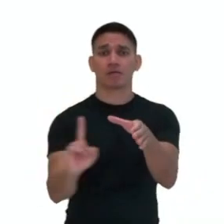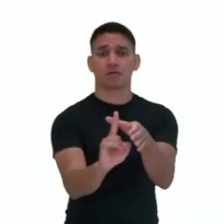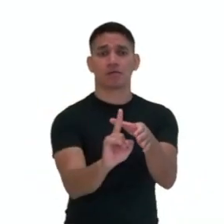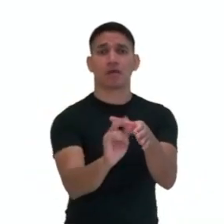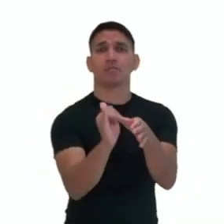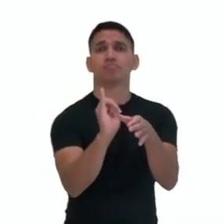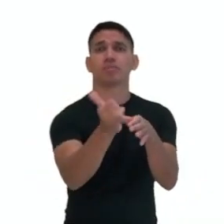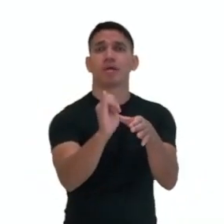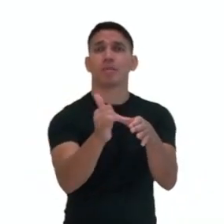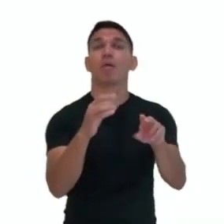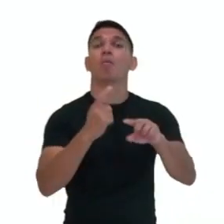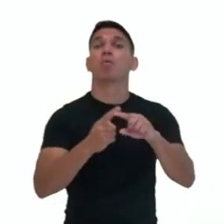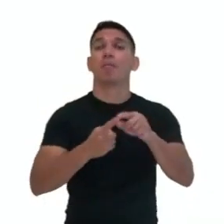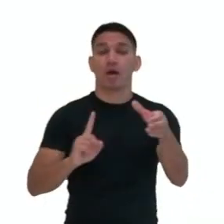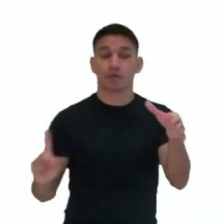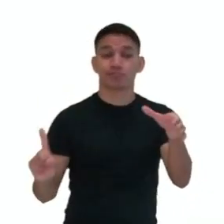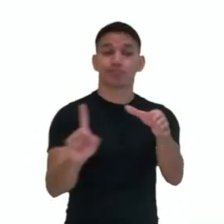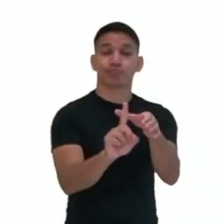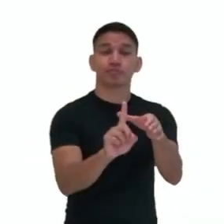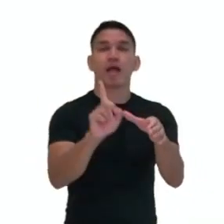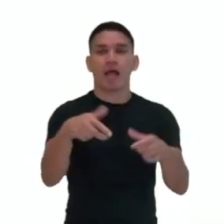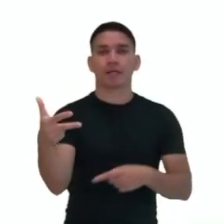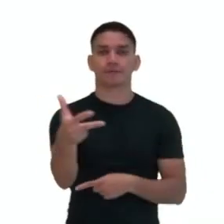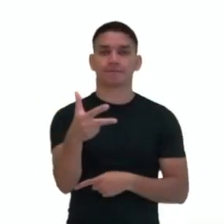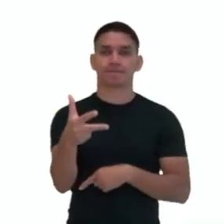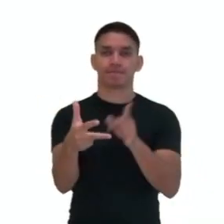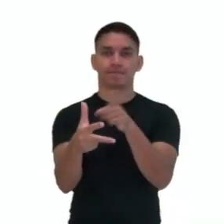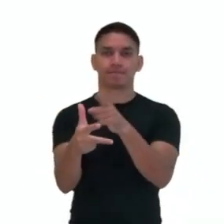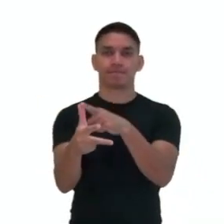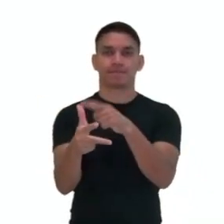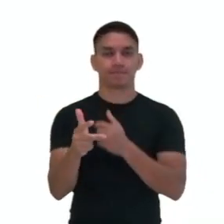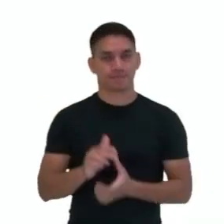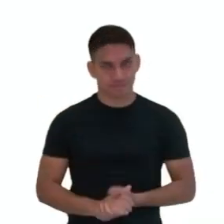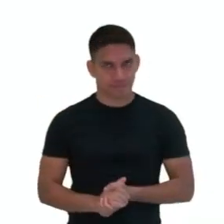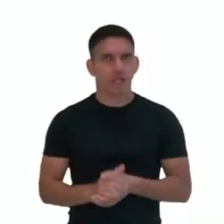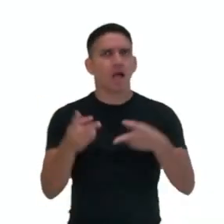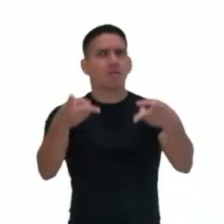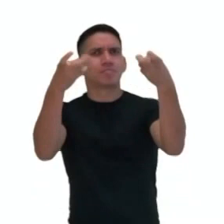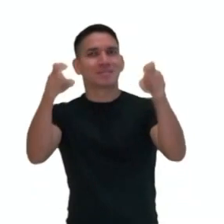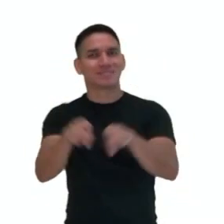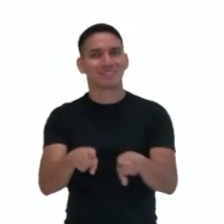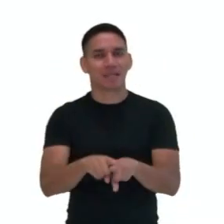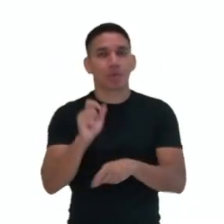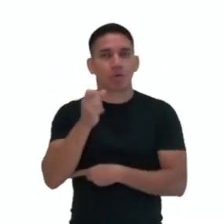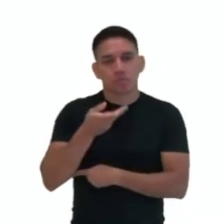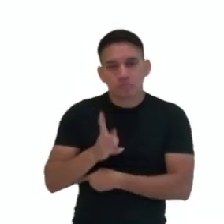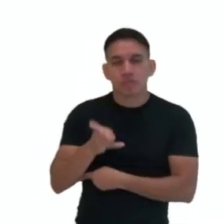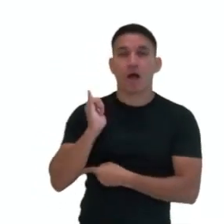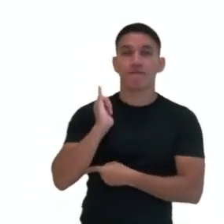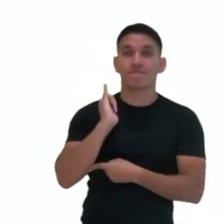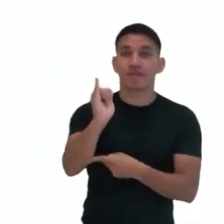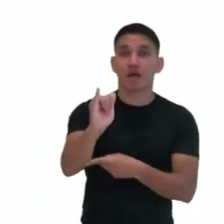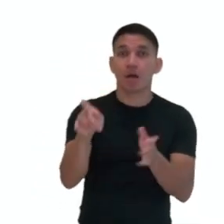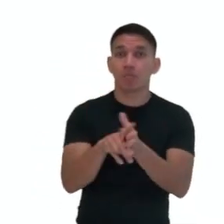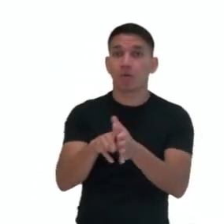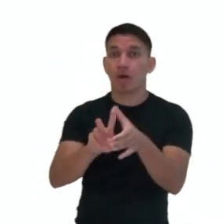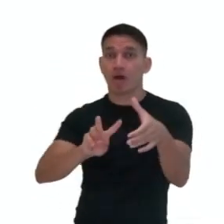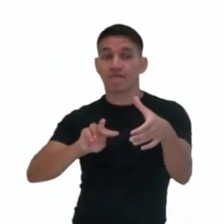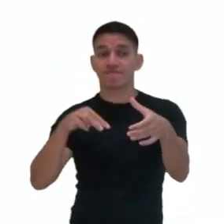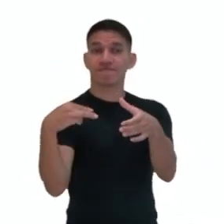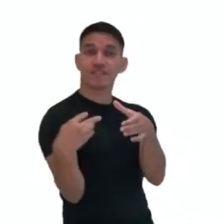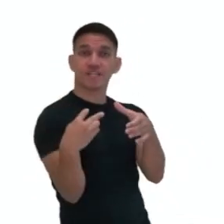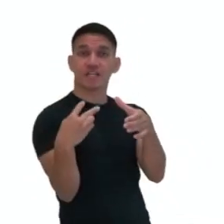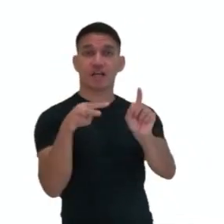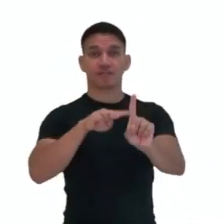ele participa, ele está em primeira pessoa. E note-se também que, além de contar sobre o seu ponto de vista,